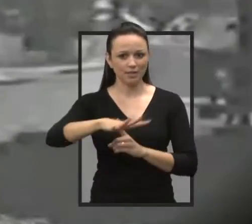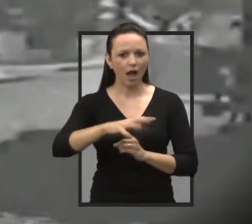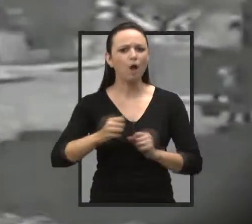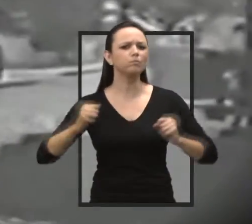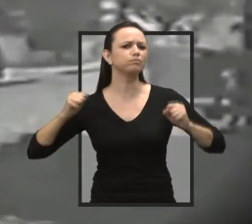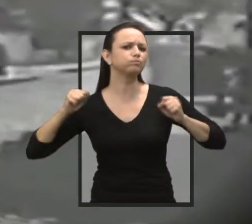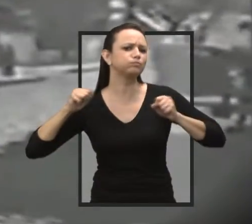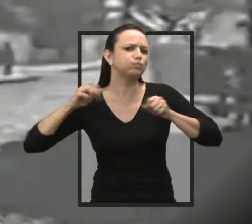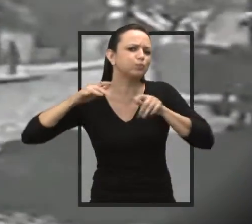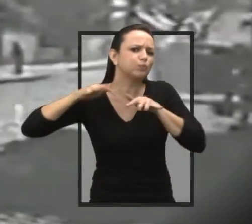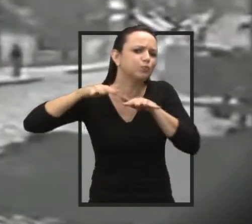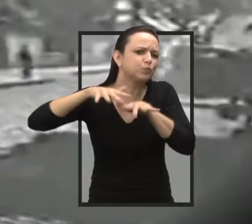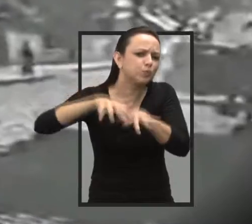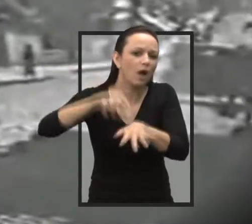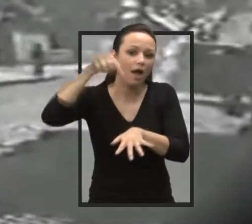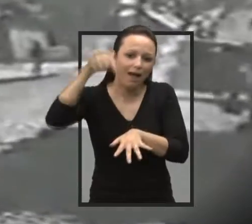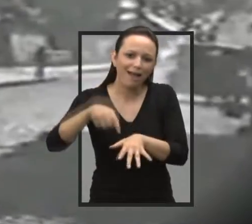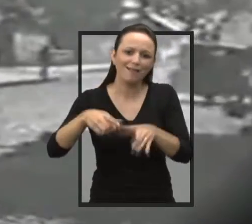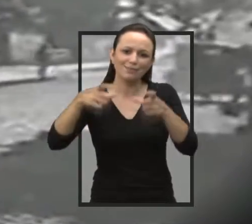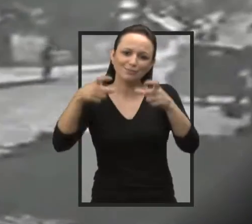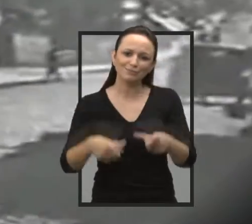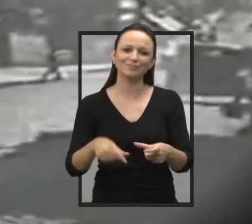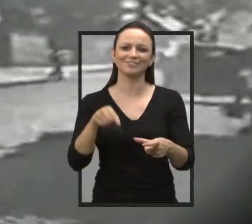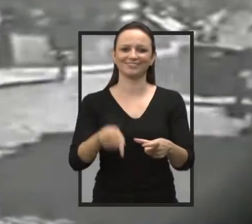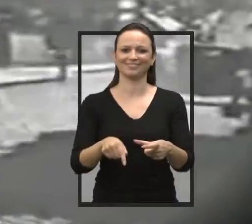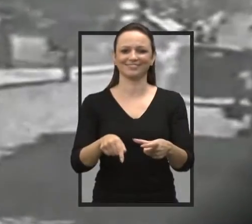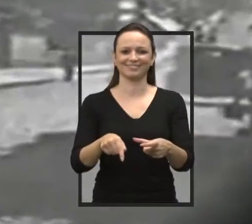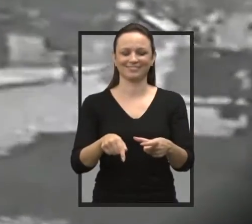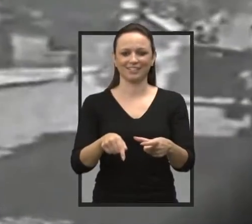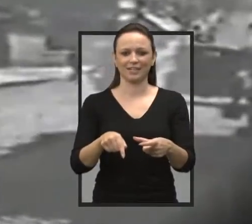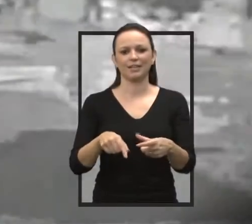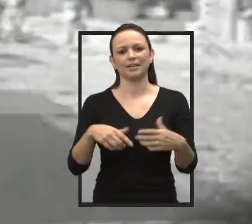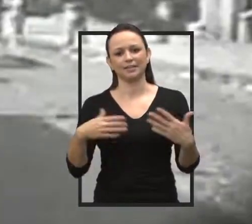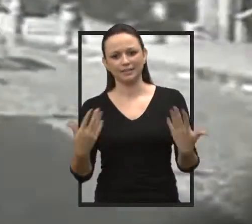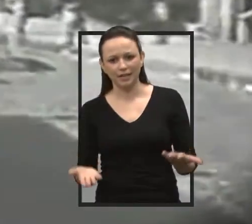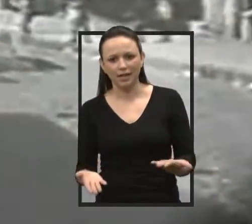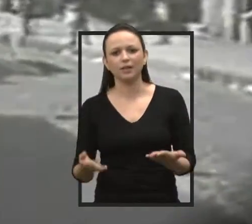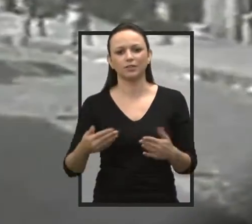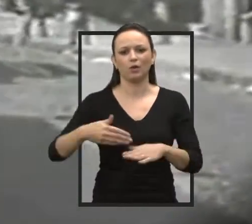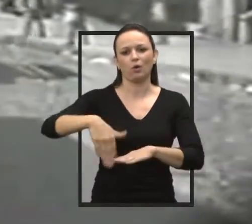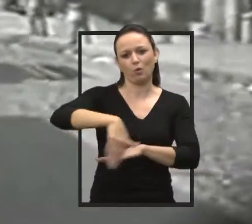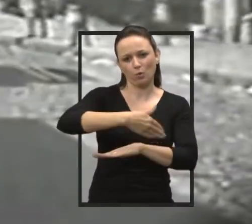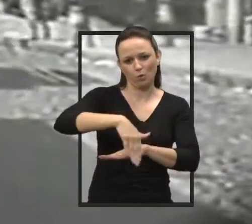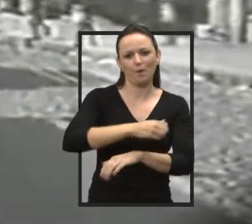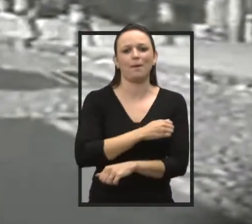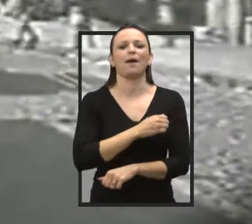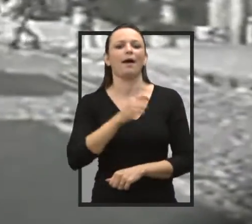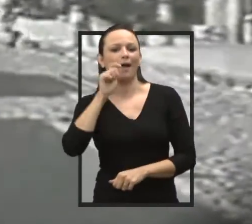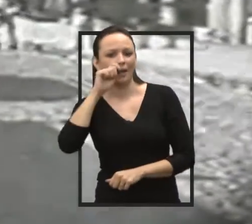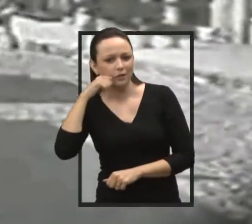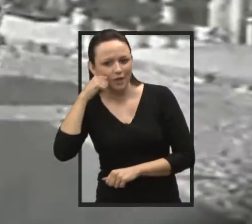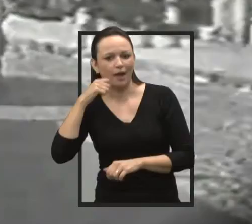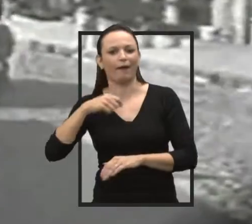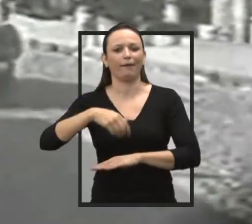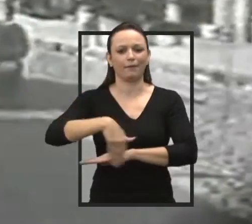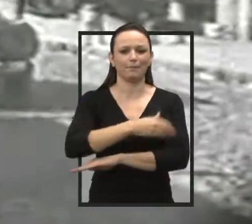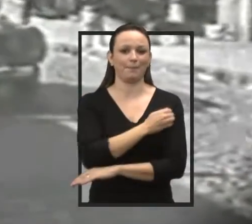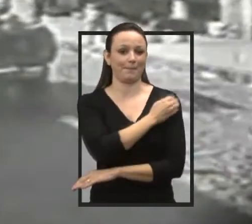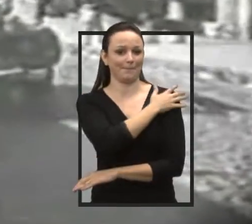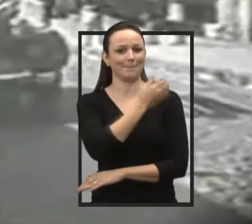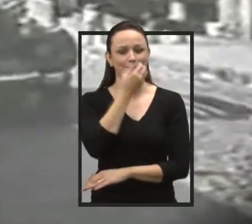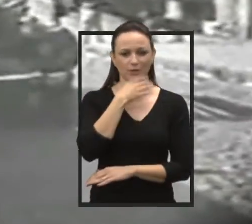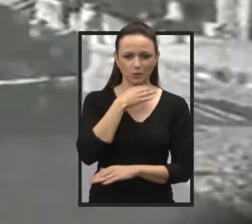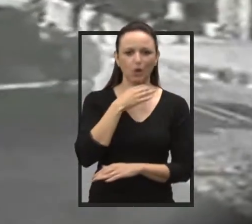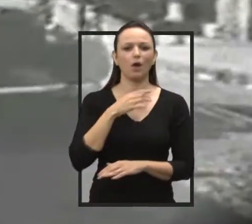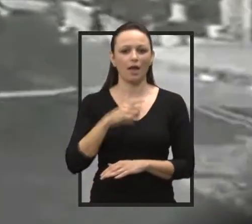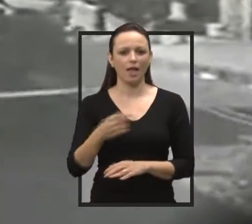Jaú fervilhava nesses pontos. Então, vai ser justamente entre a Edgar e a Major que vão se concentrar,